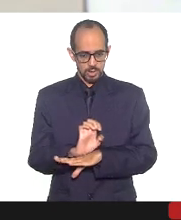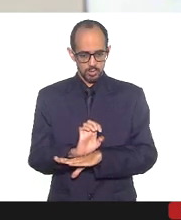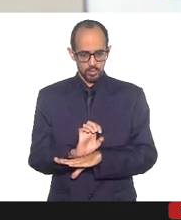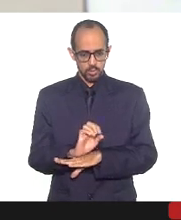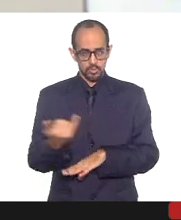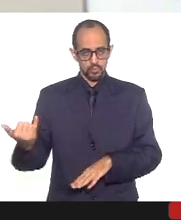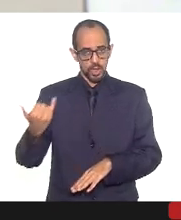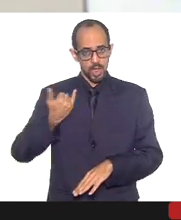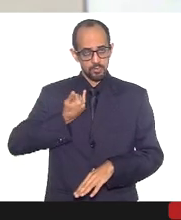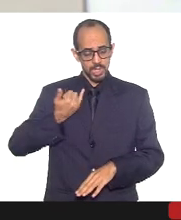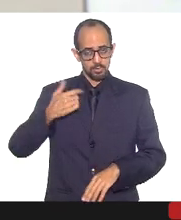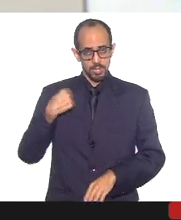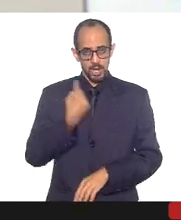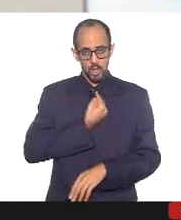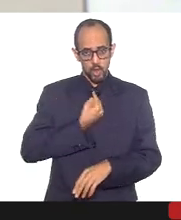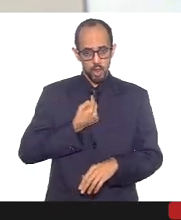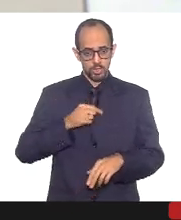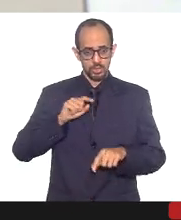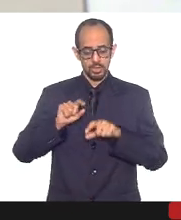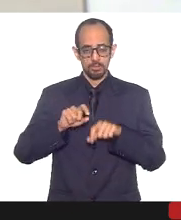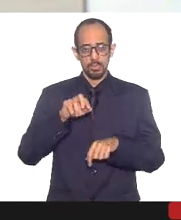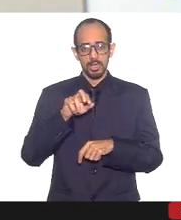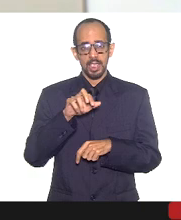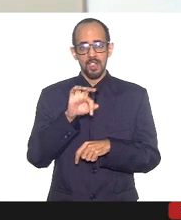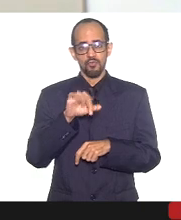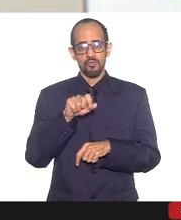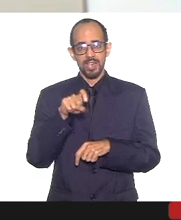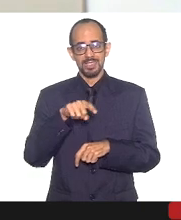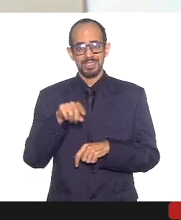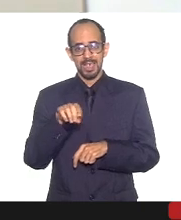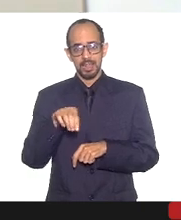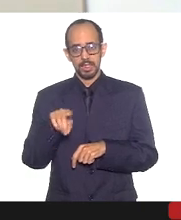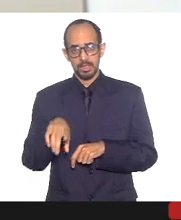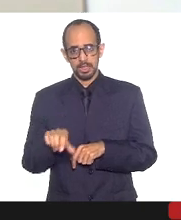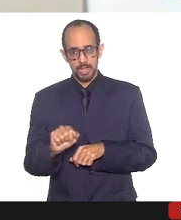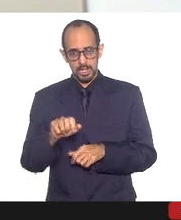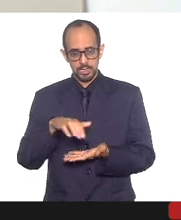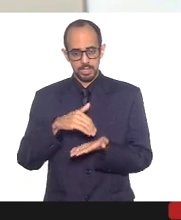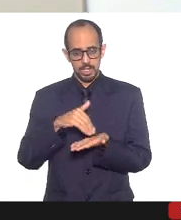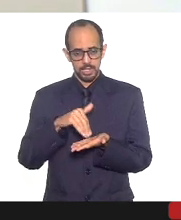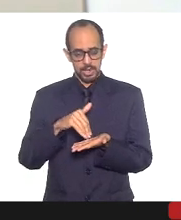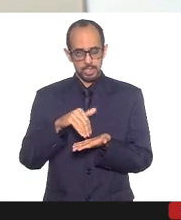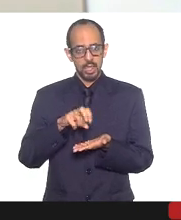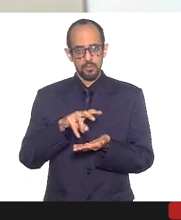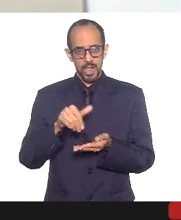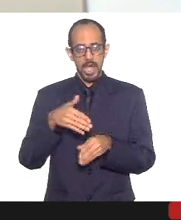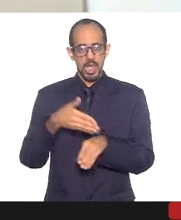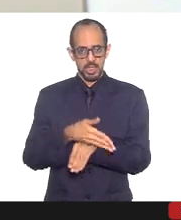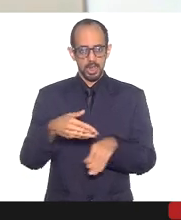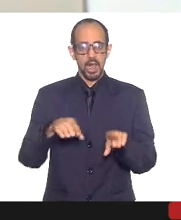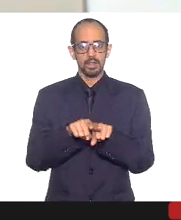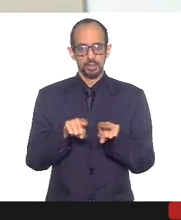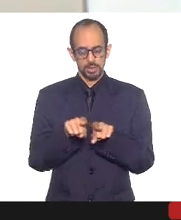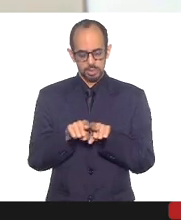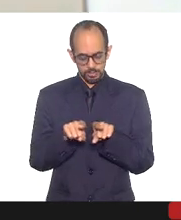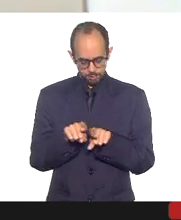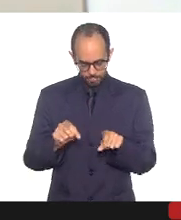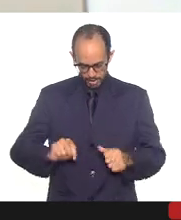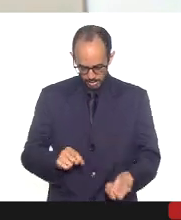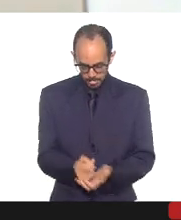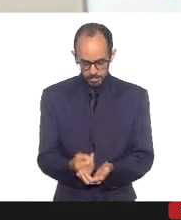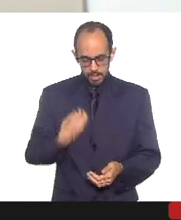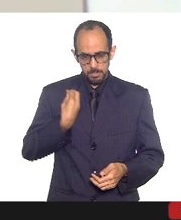agora há pouco pela Secretaria de Estado de Fazenda, que em alguns minutos vão estar também entrando para